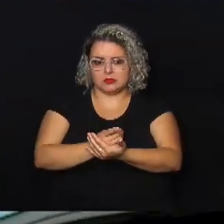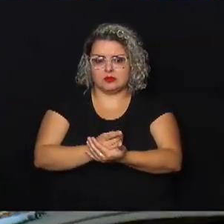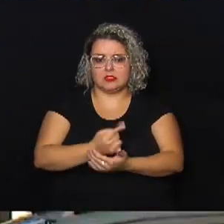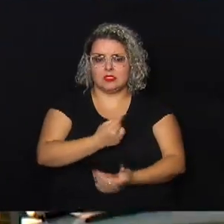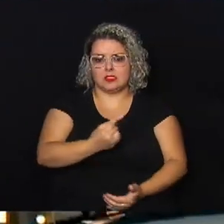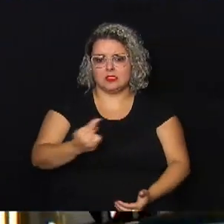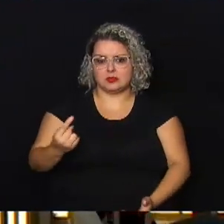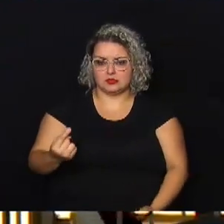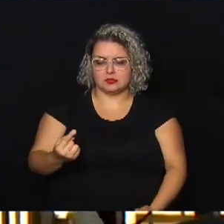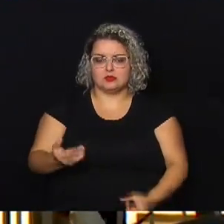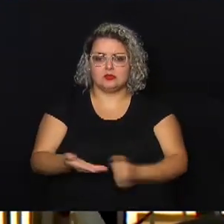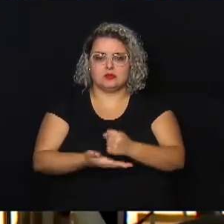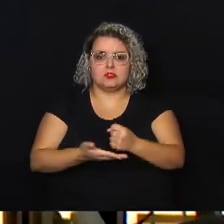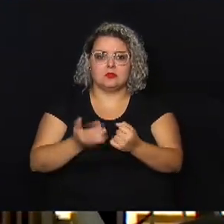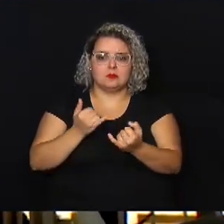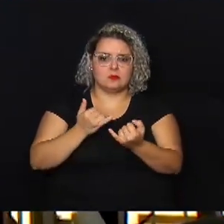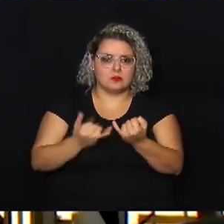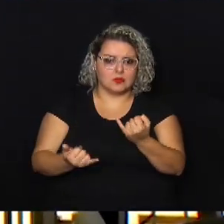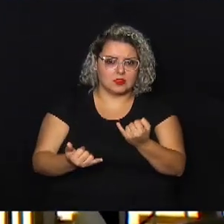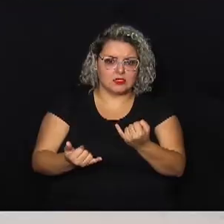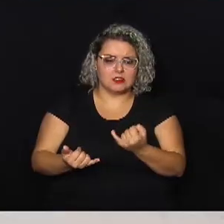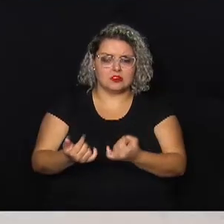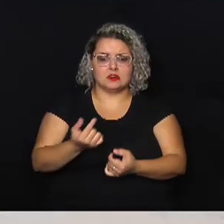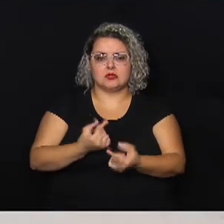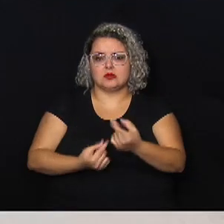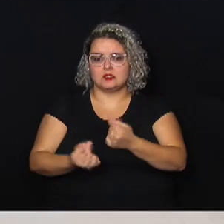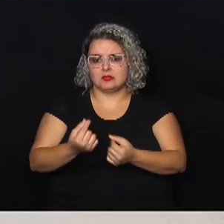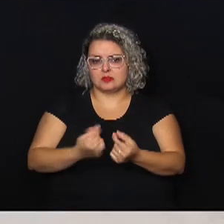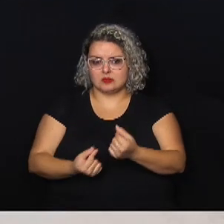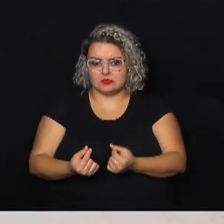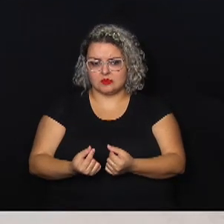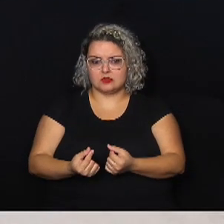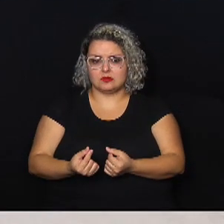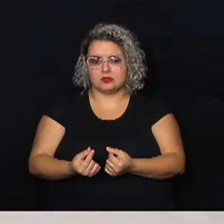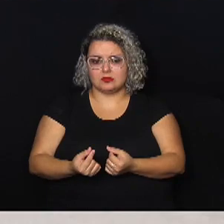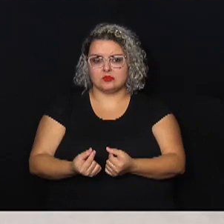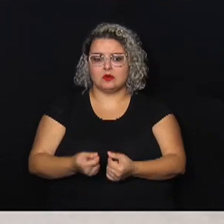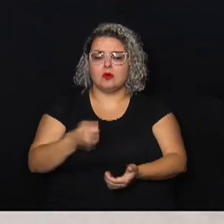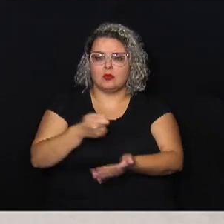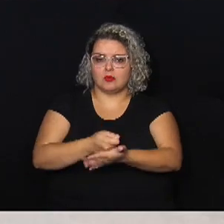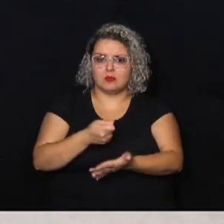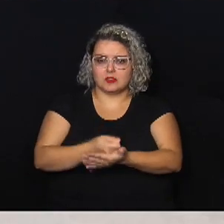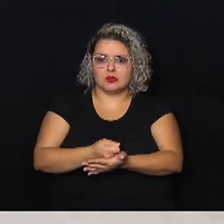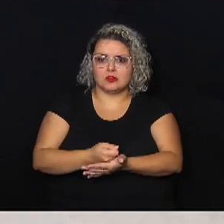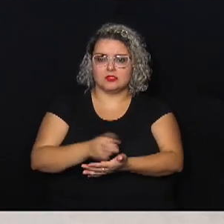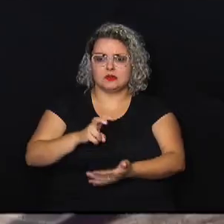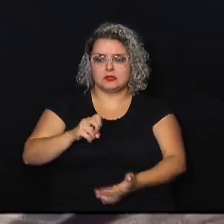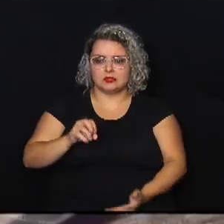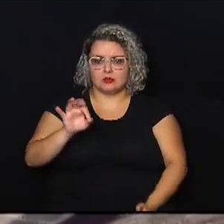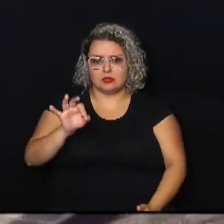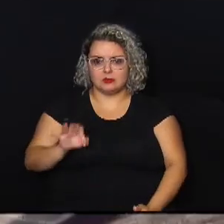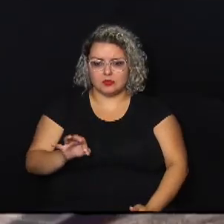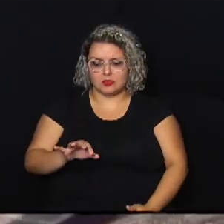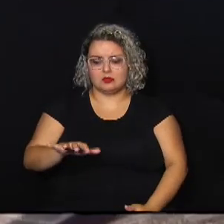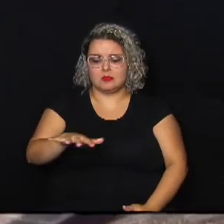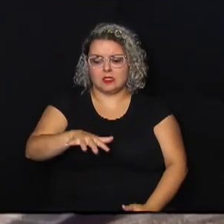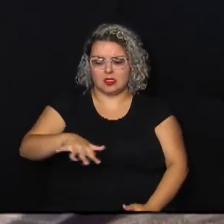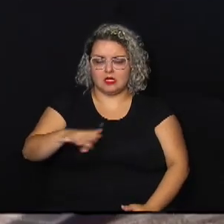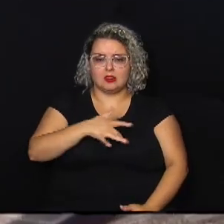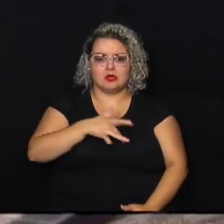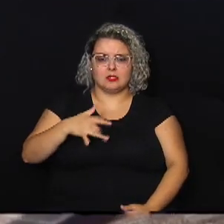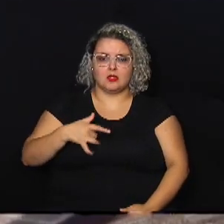que, no mínimo, metade deste valor, obrigatoriamente, deveria ir para a área da saúde. O dinheiro é